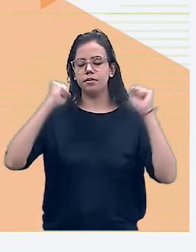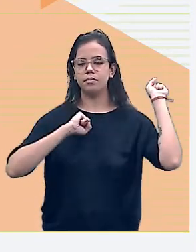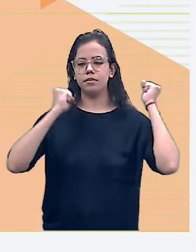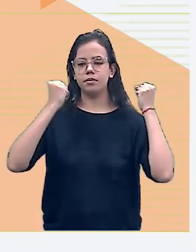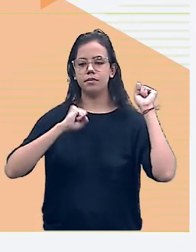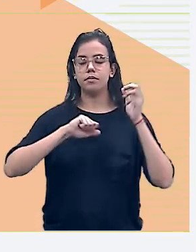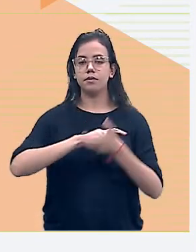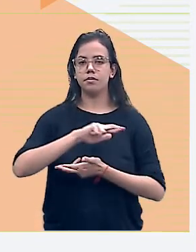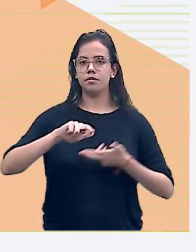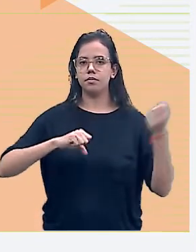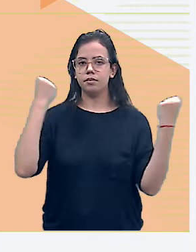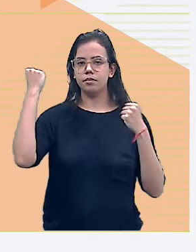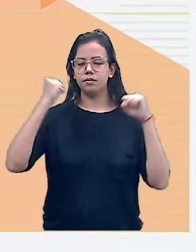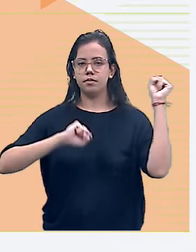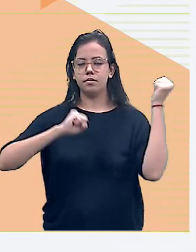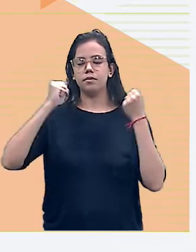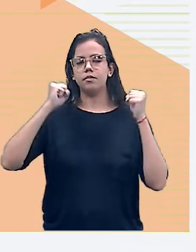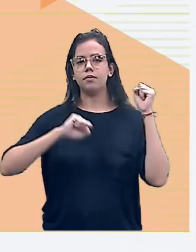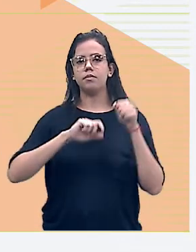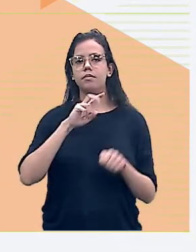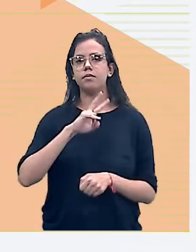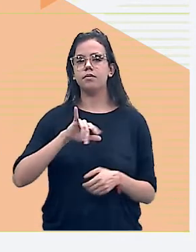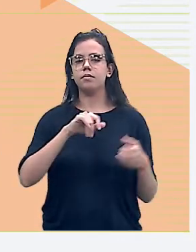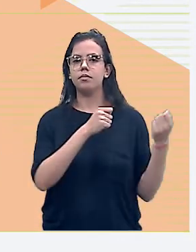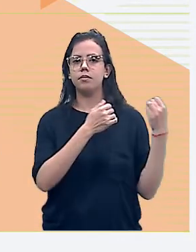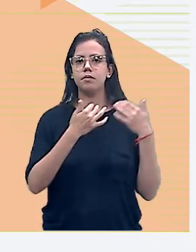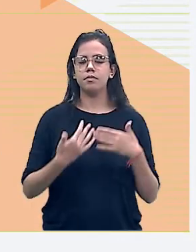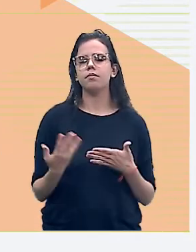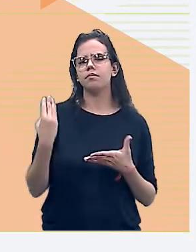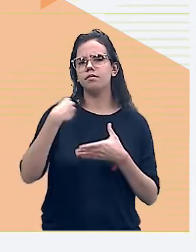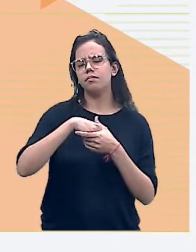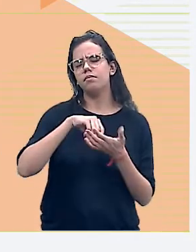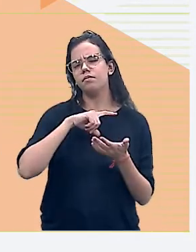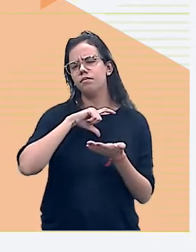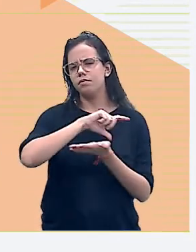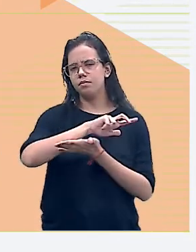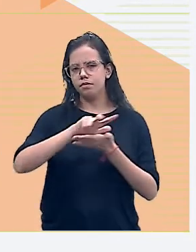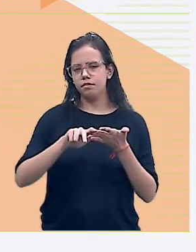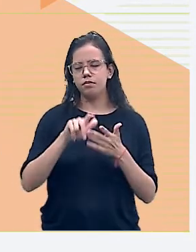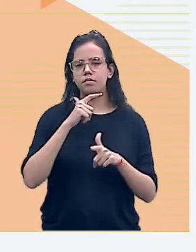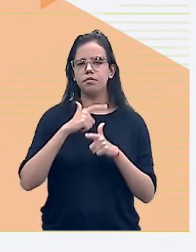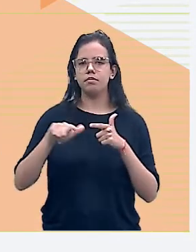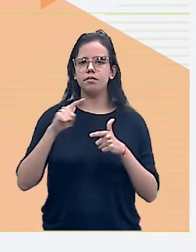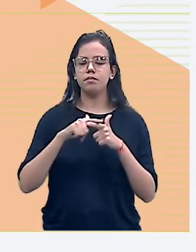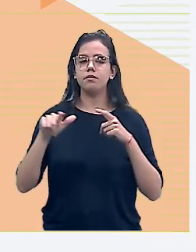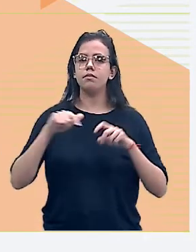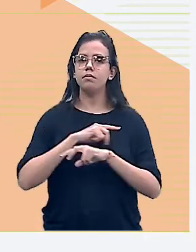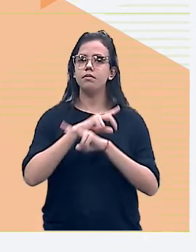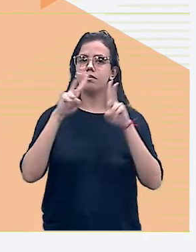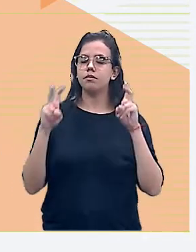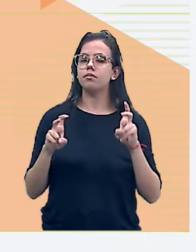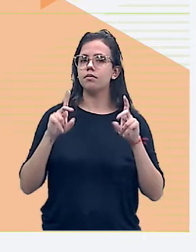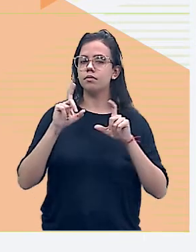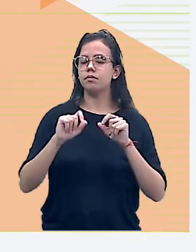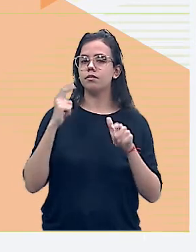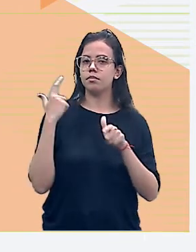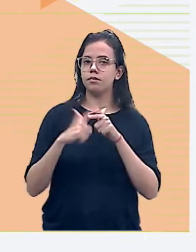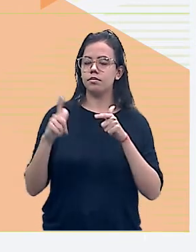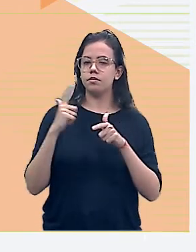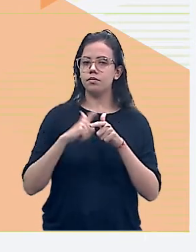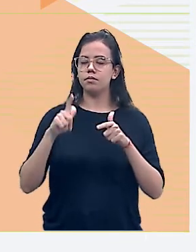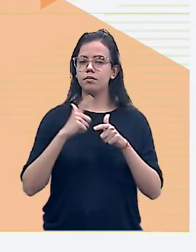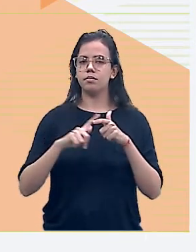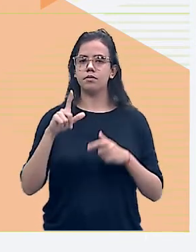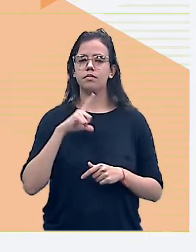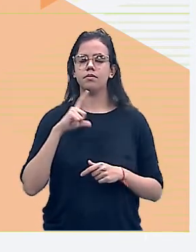as revoluções industriais vão falar dentre tantos problemas sobre esse descompasso que